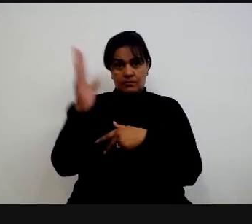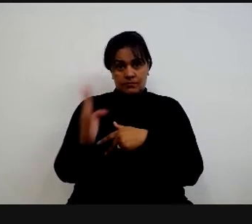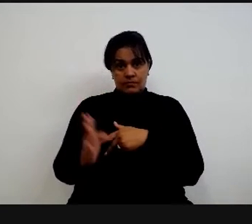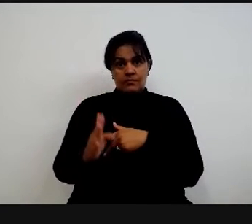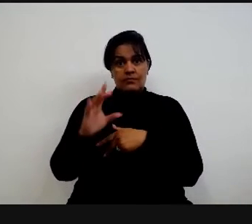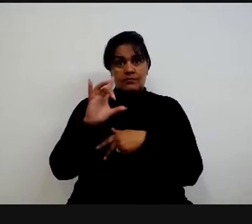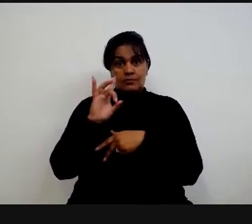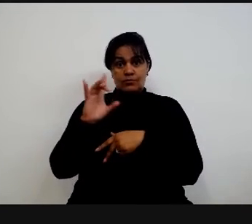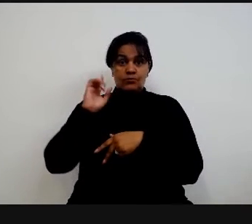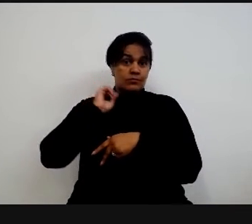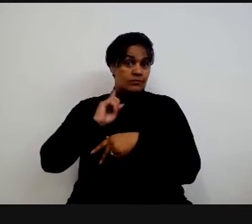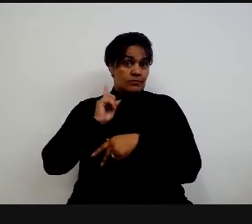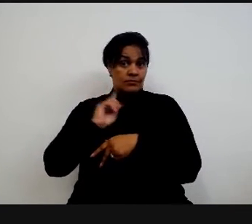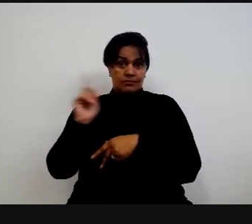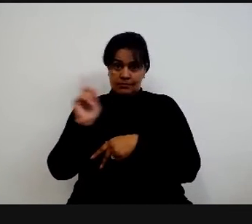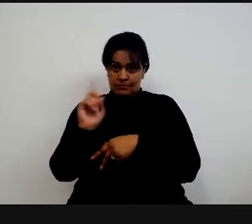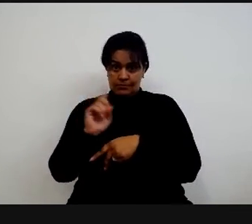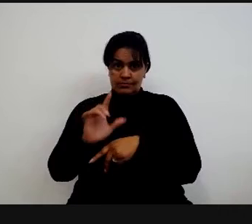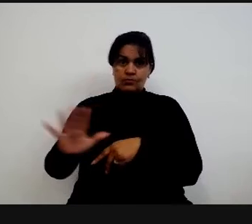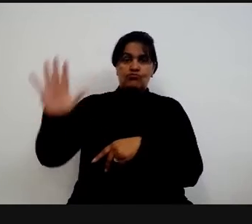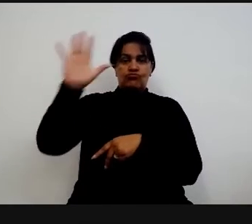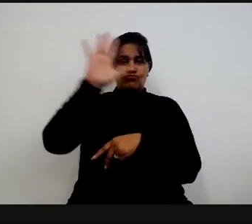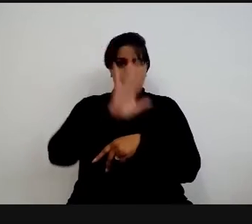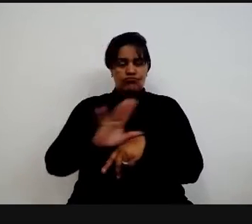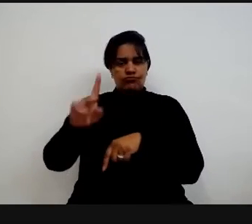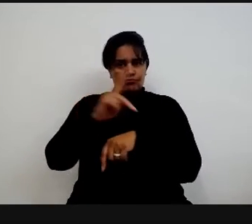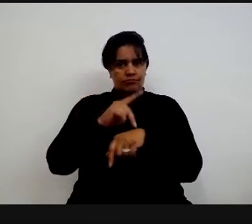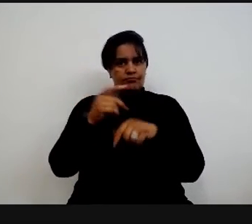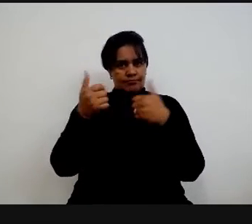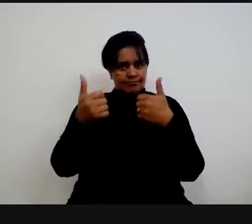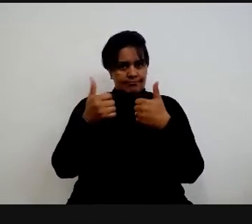não só em Minas, né, para o país. Então,